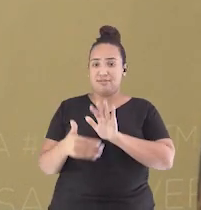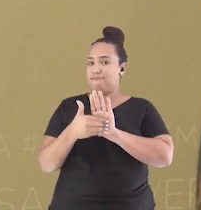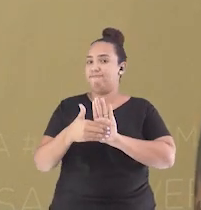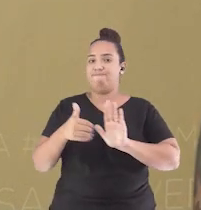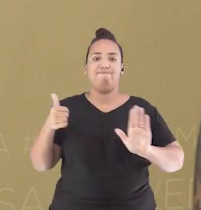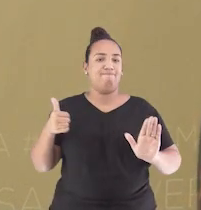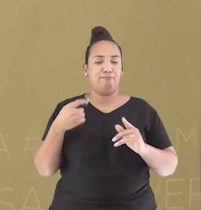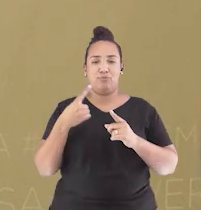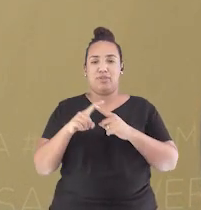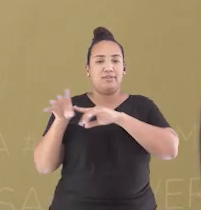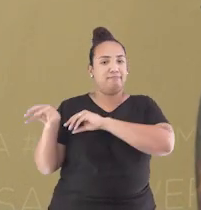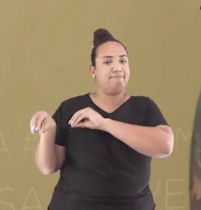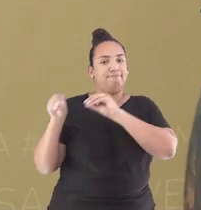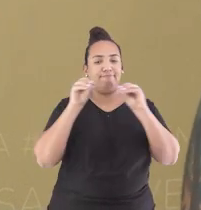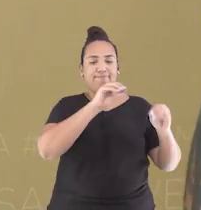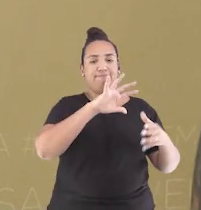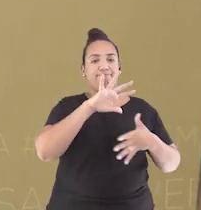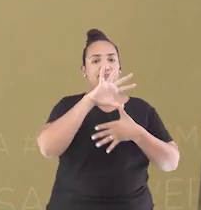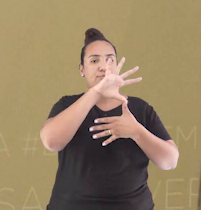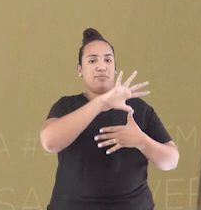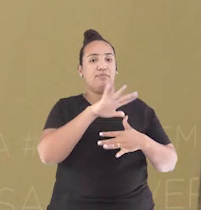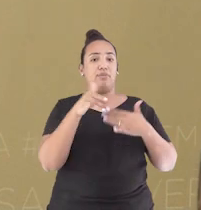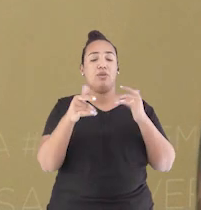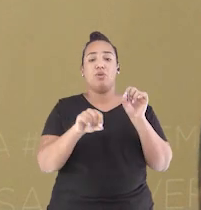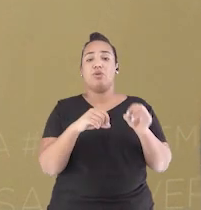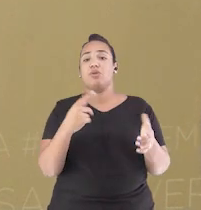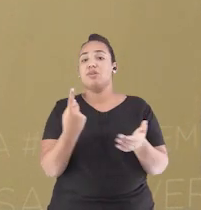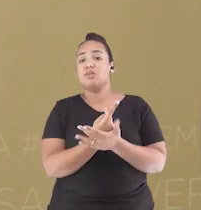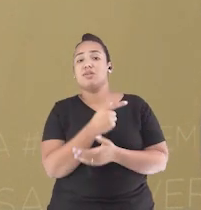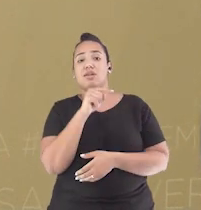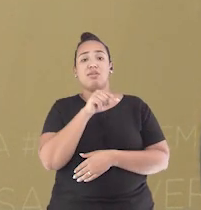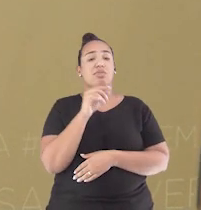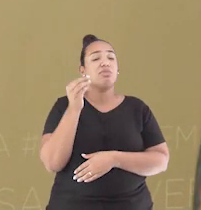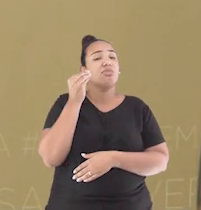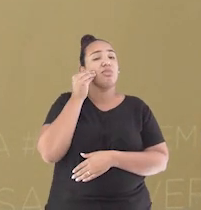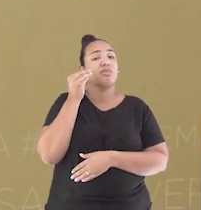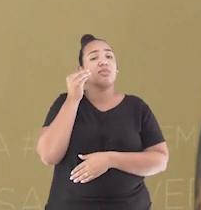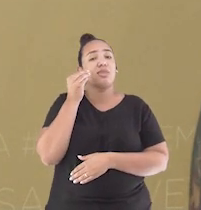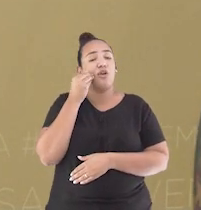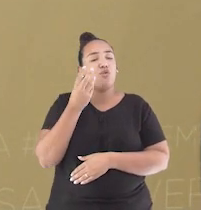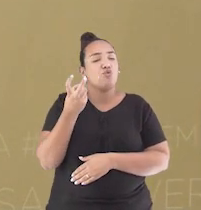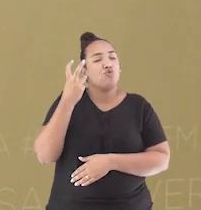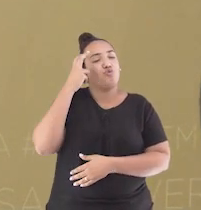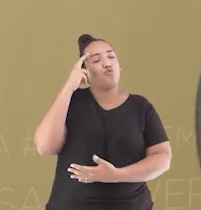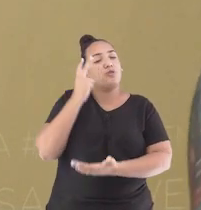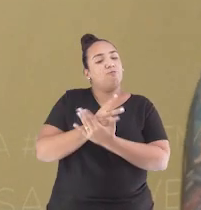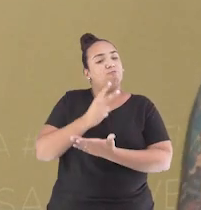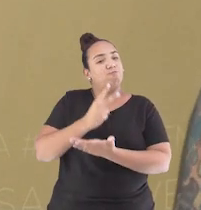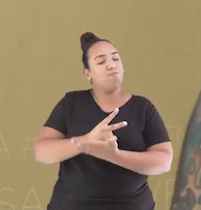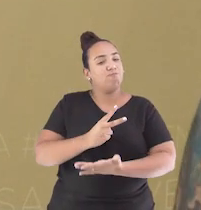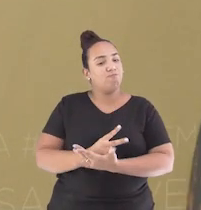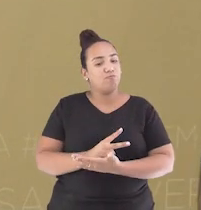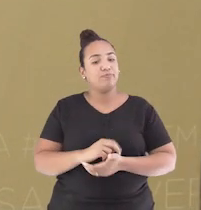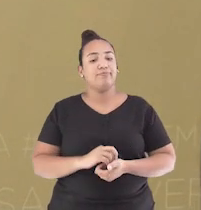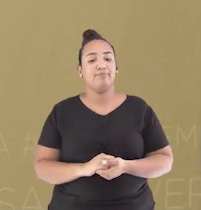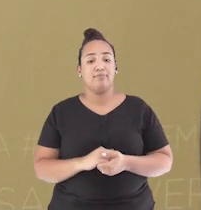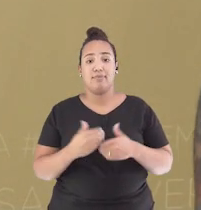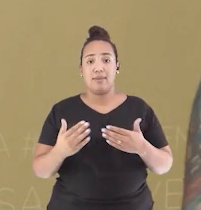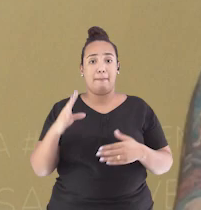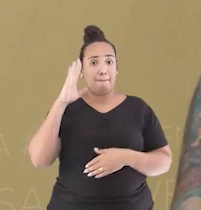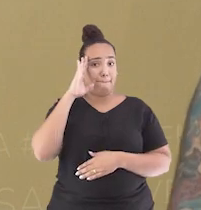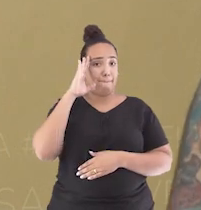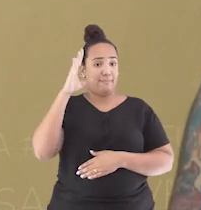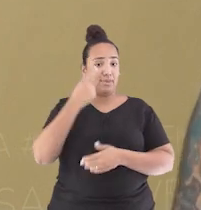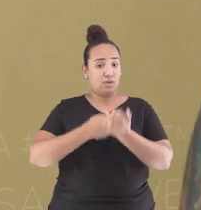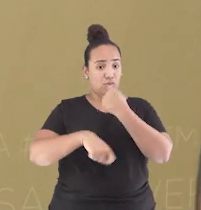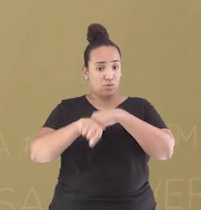cedo, todos os direitos deles foram tirados quando eles chegaram nessa terra desconhecida. Então eles acabavam dando um jeito de